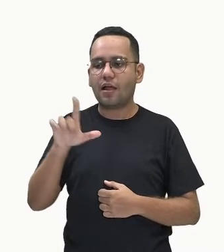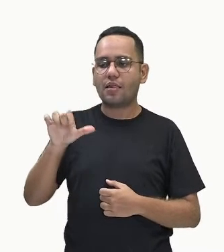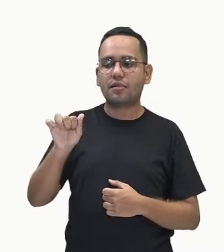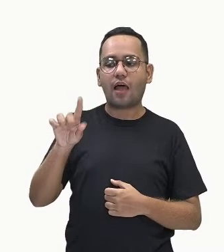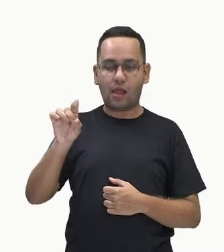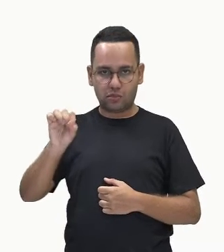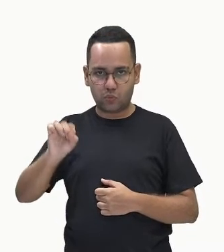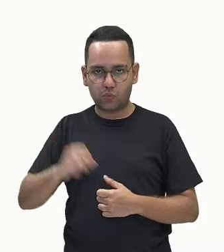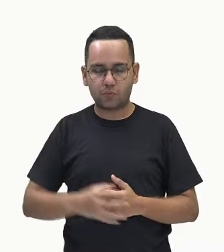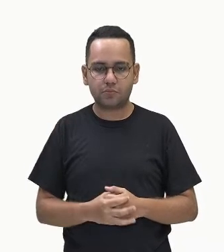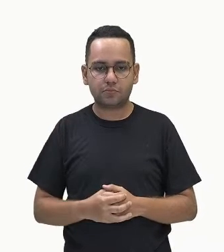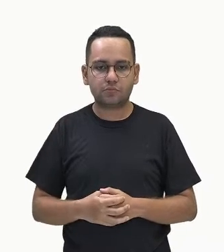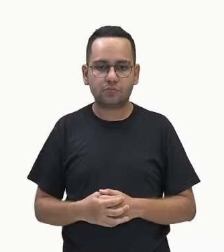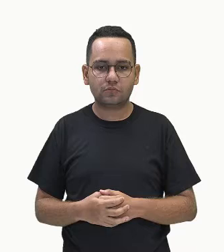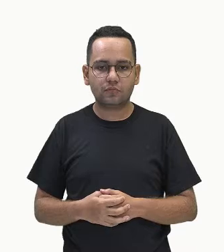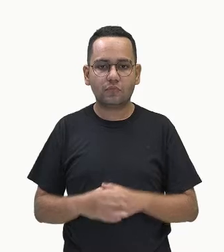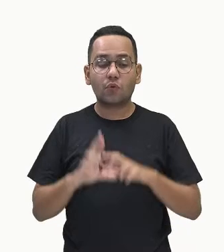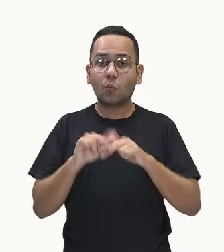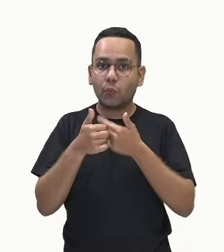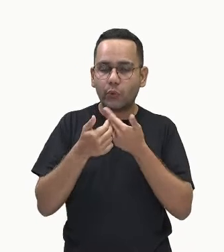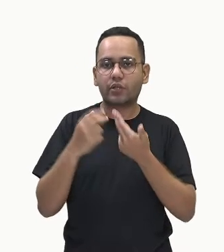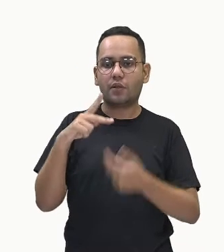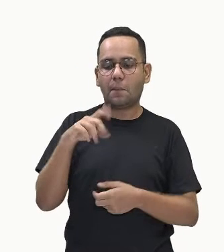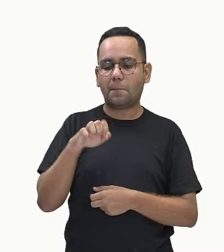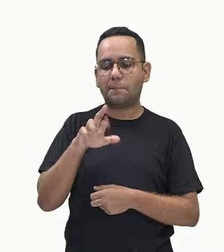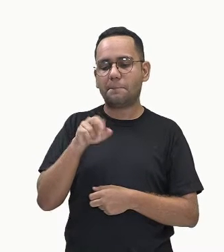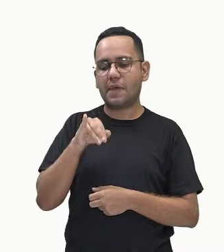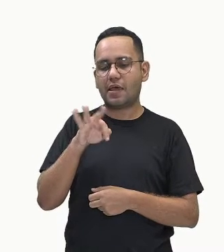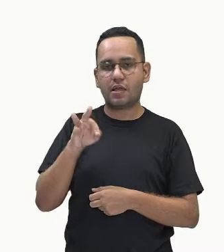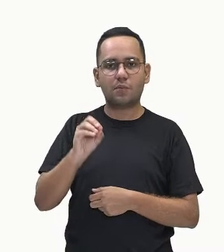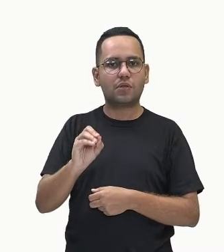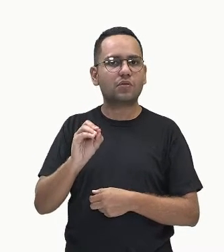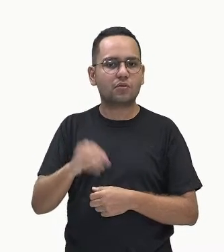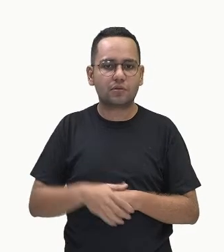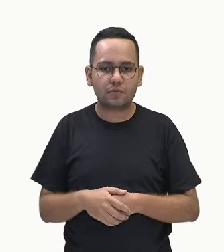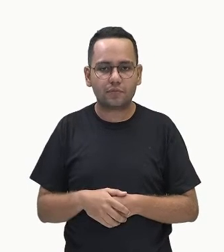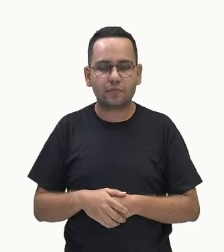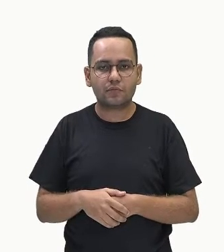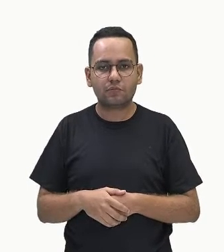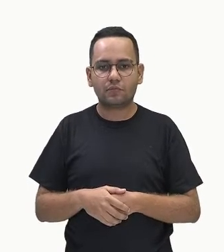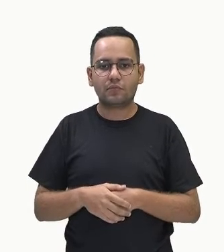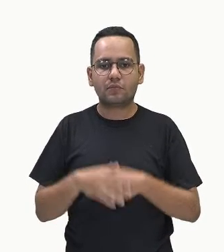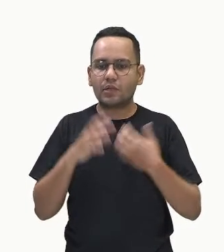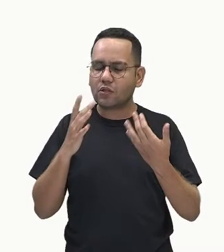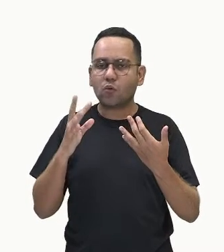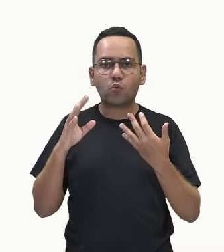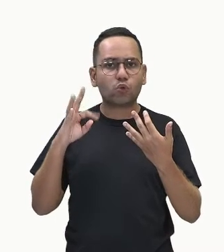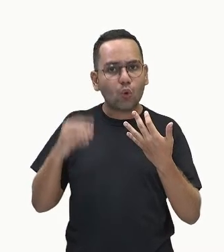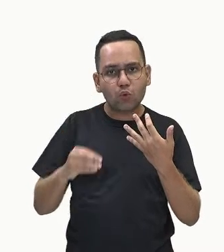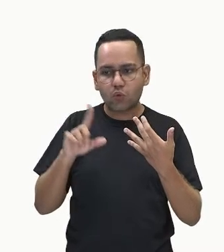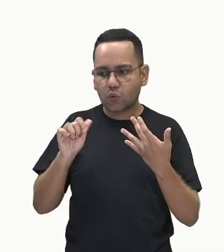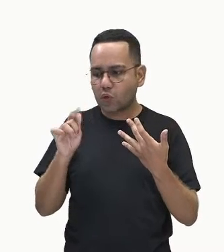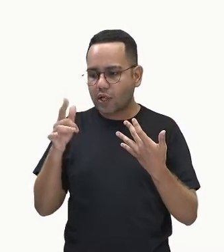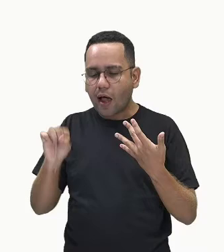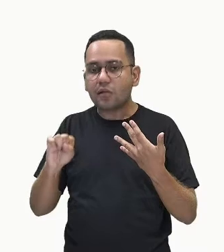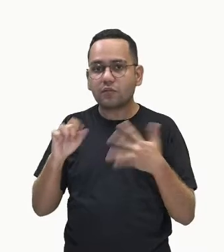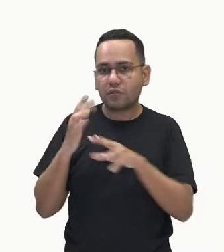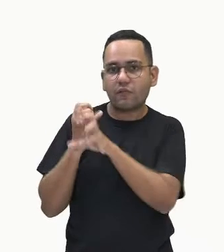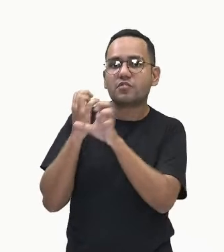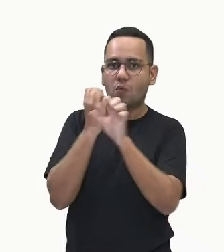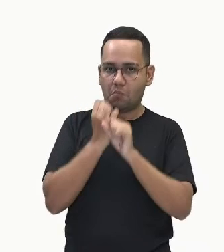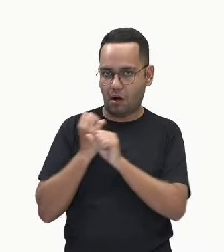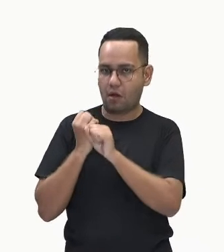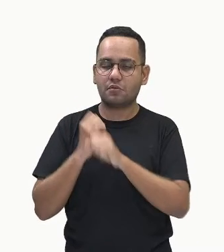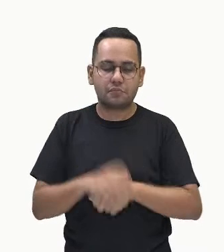Sabemos também que o perímetro de um polígono é o quê? É a soma de todos os lados. Então, se eu quero